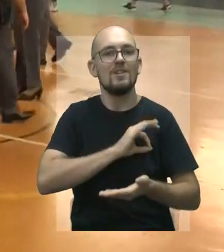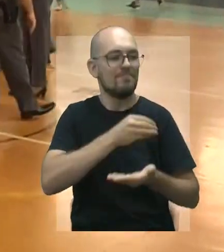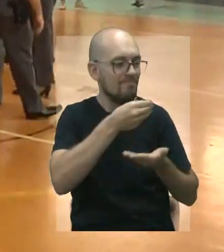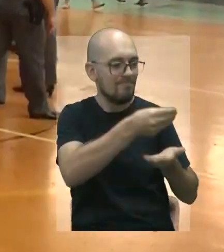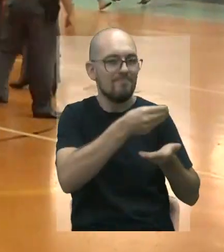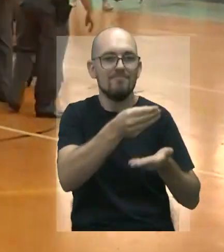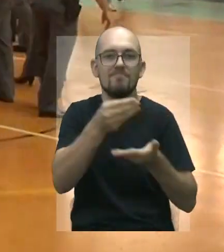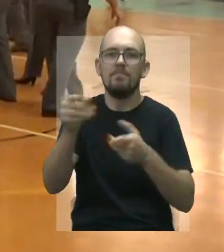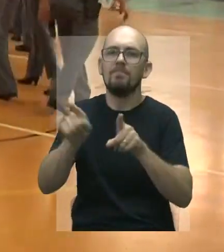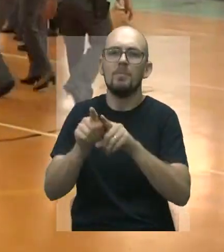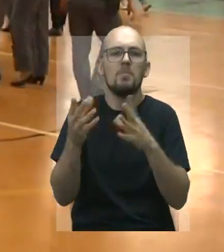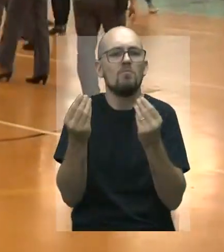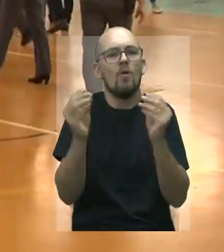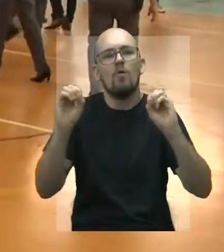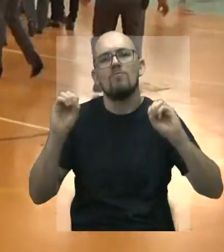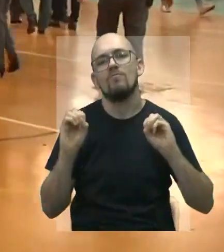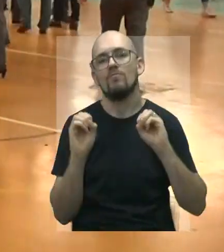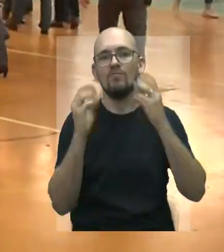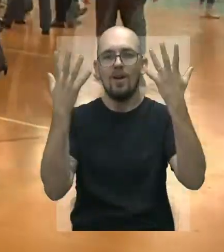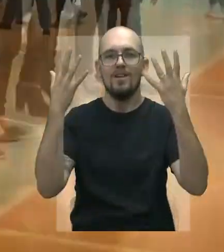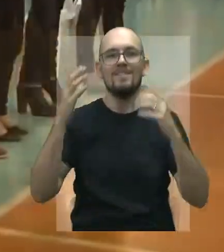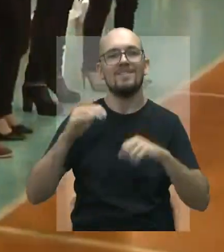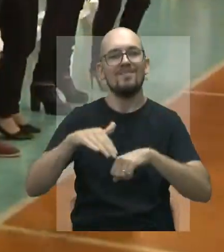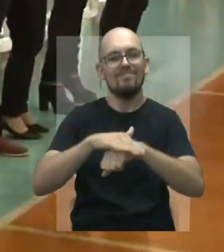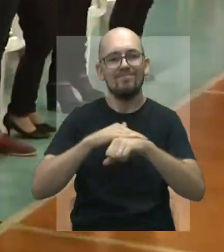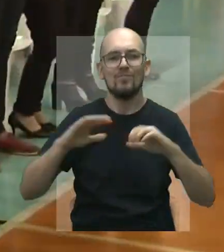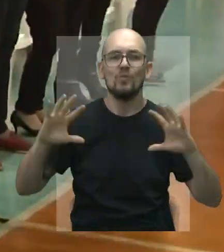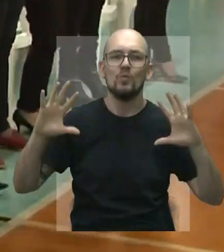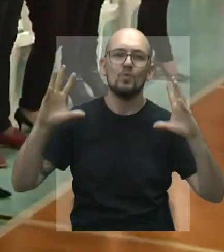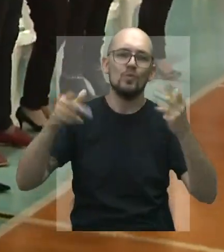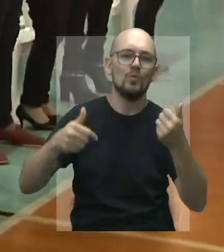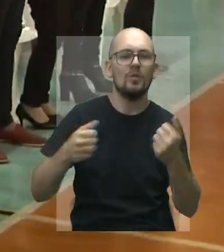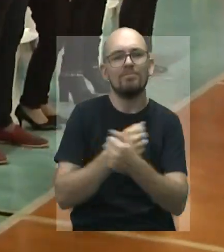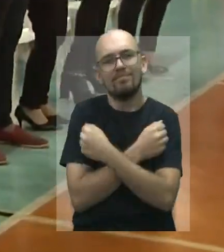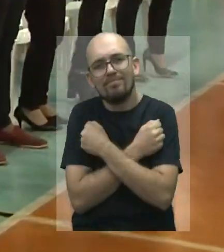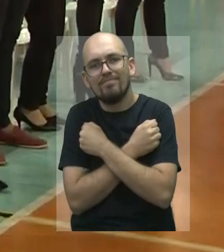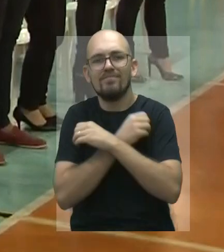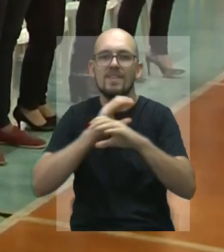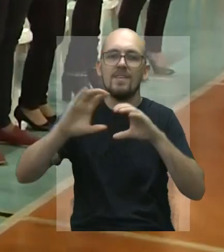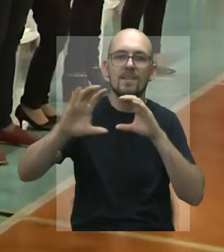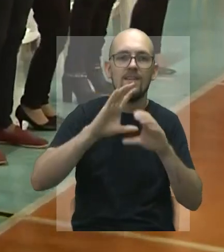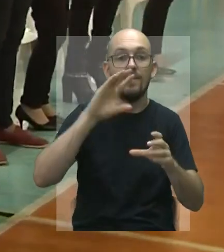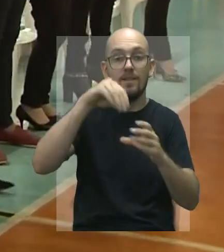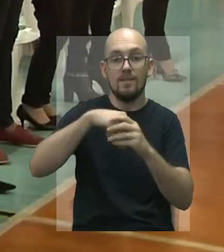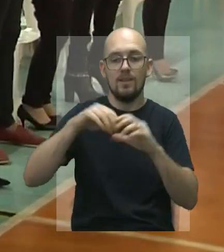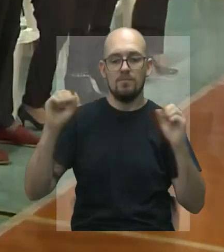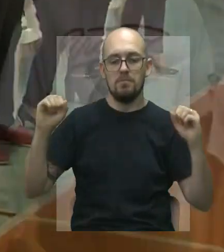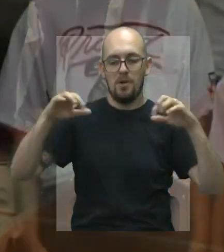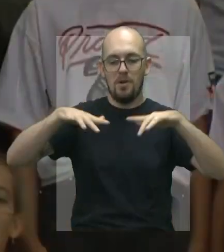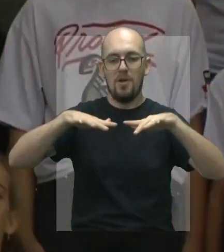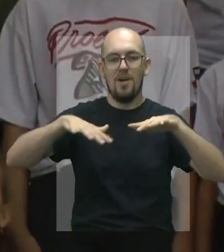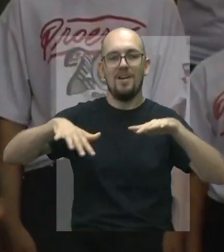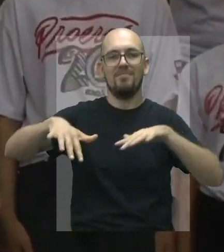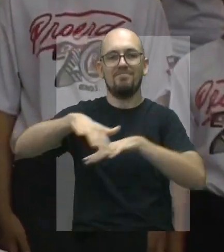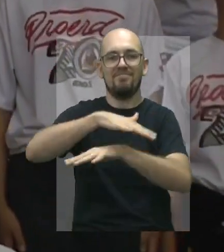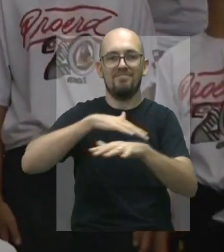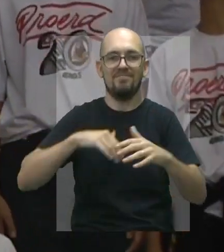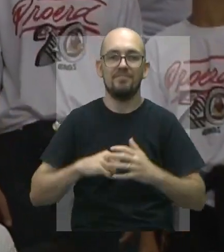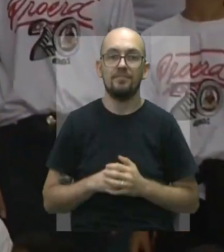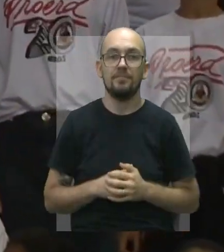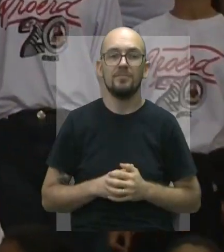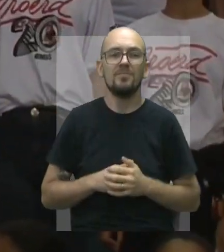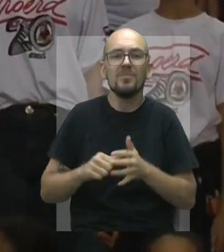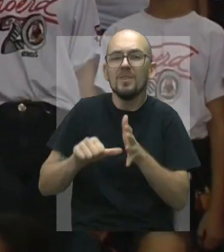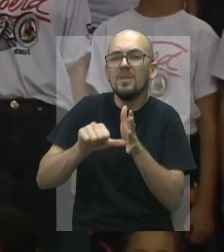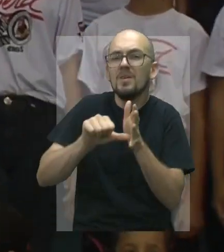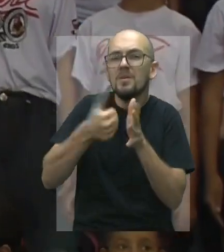grande confraternização em que todos puderam cantar e se abraçar no centro do ginásio. Uma das primeiras instrutoras do ProERD